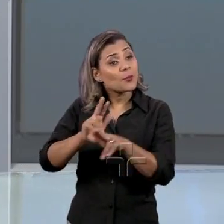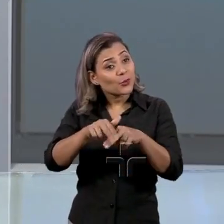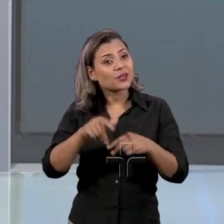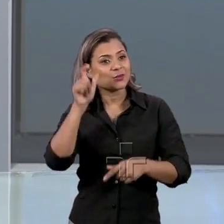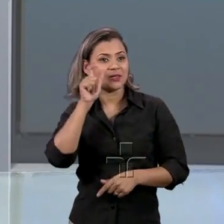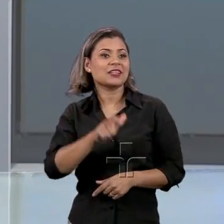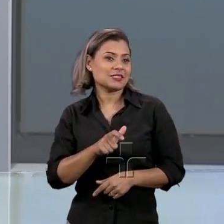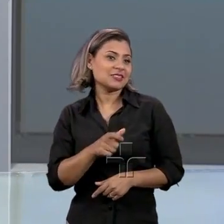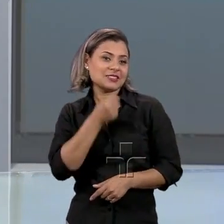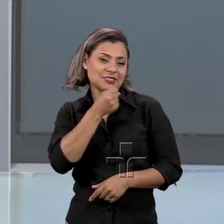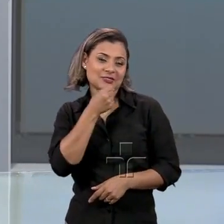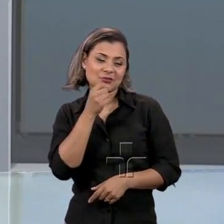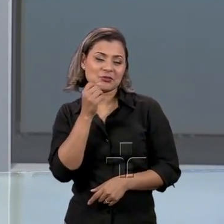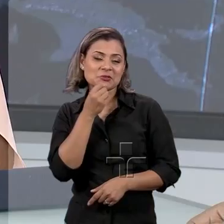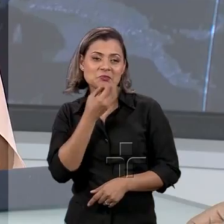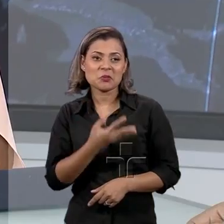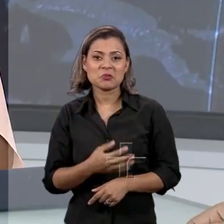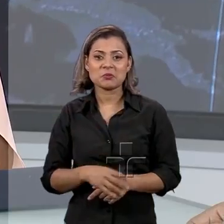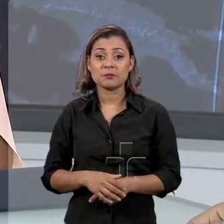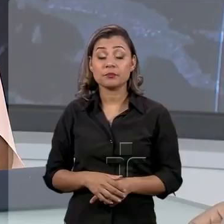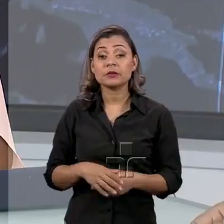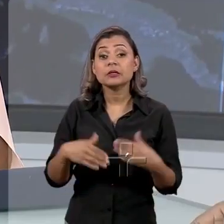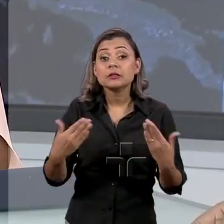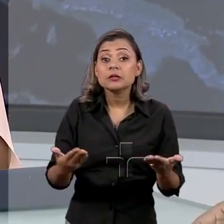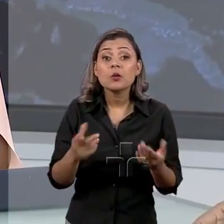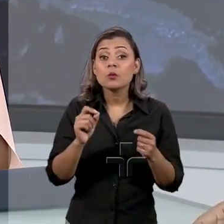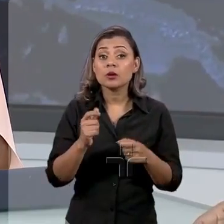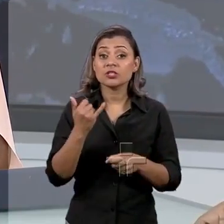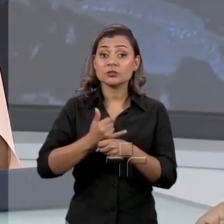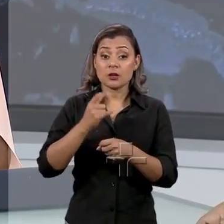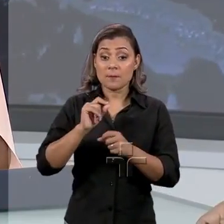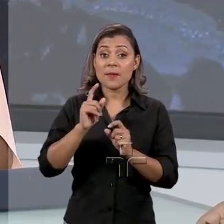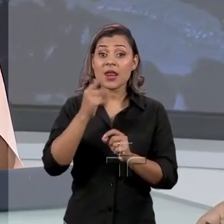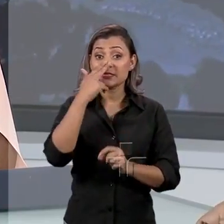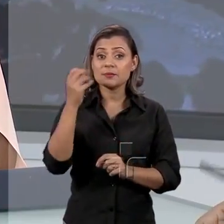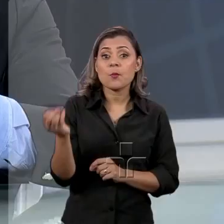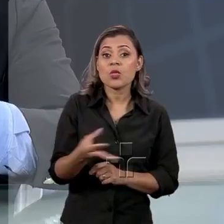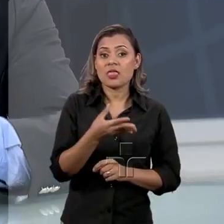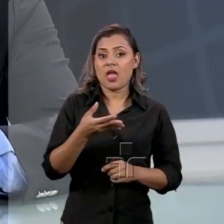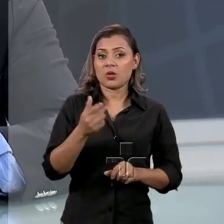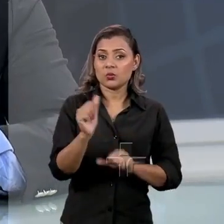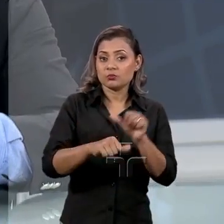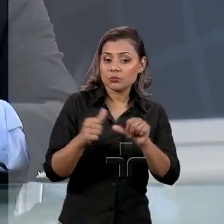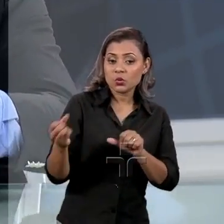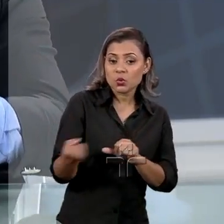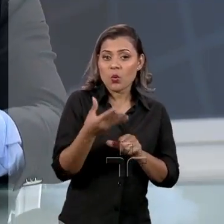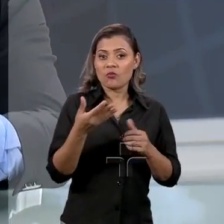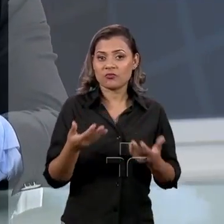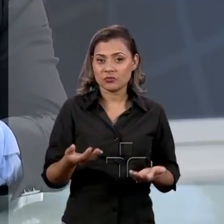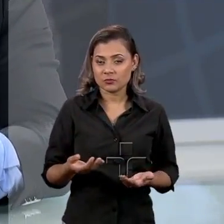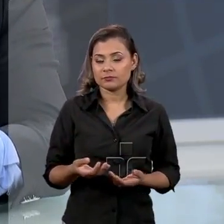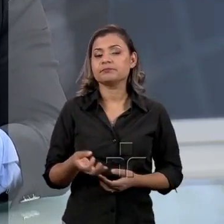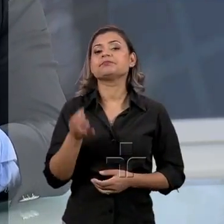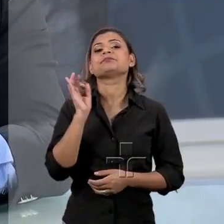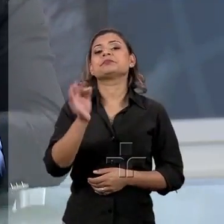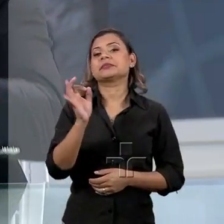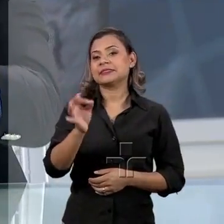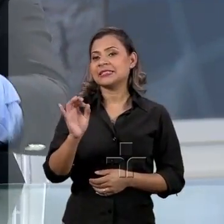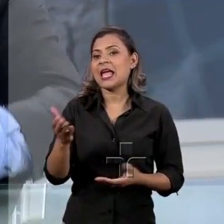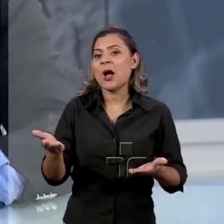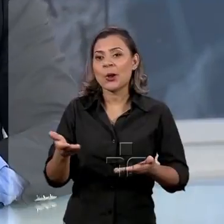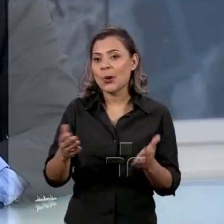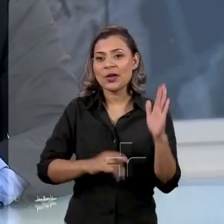interessante a matéria. E toda a gestão precisa de uma modernização. Né? É curioso porque a onda chegou também nos